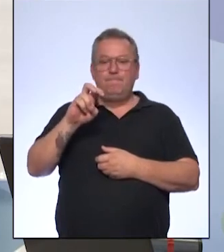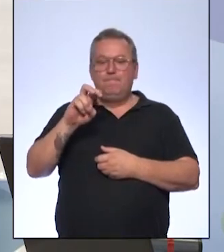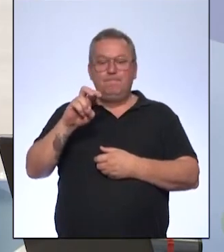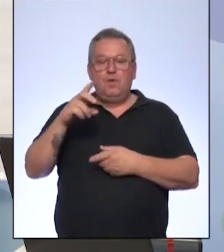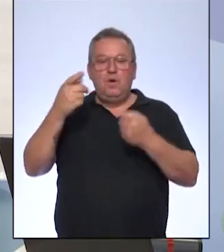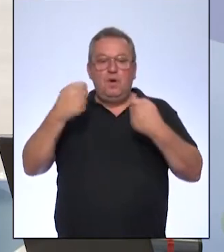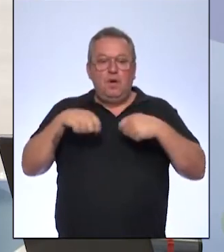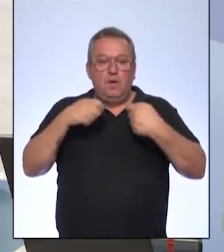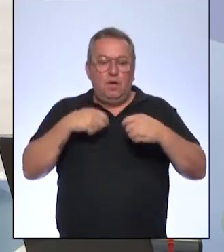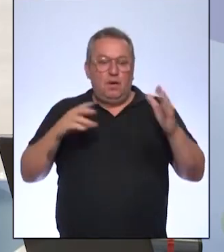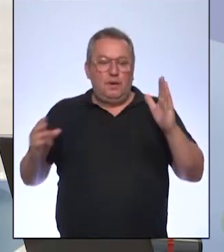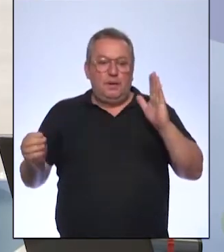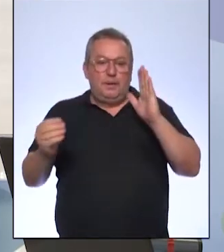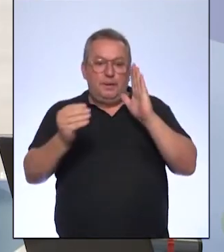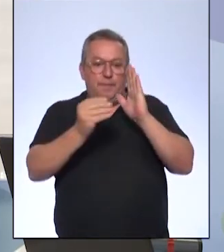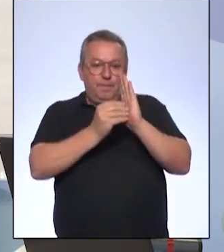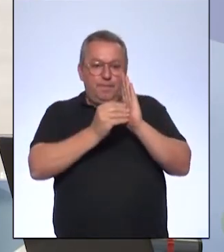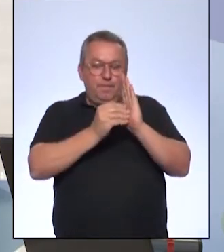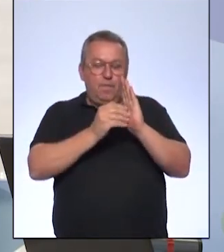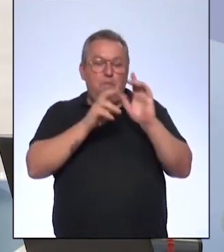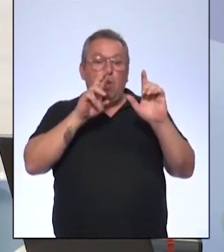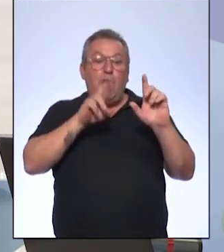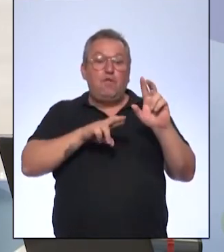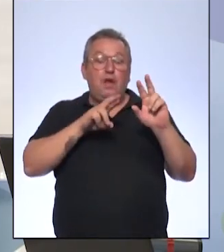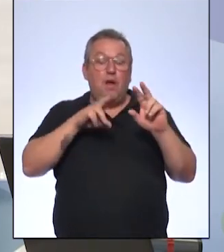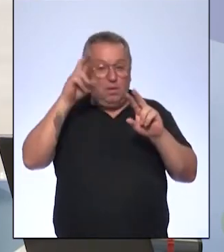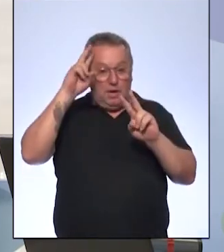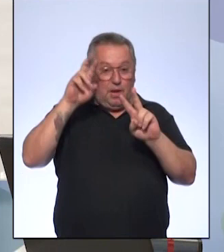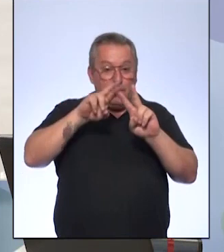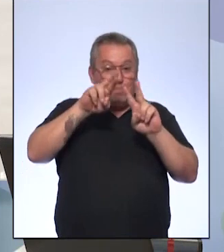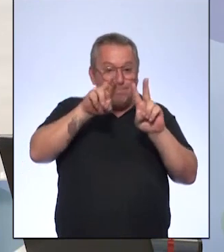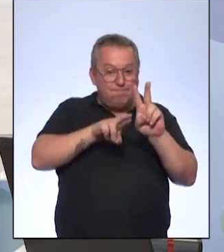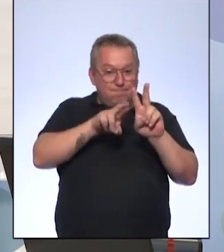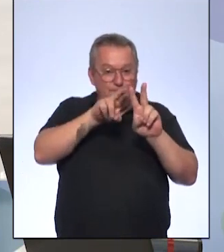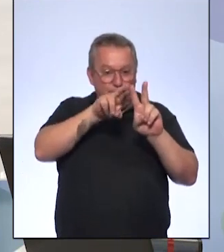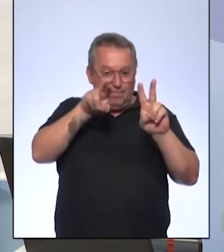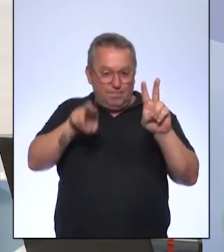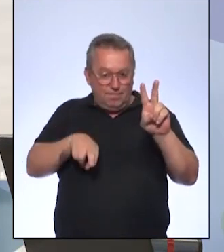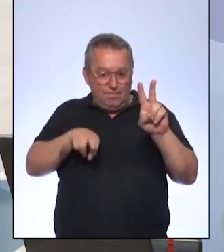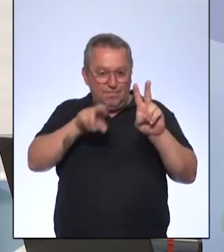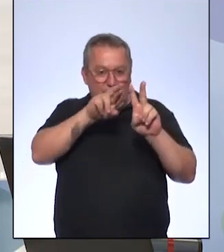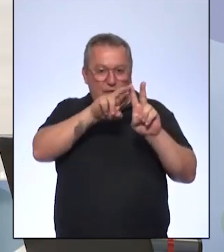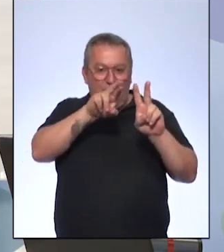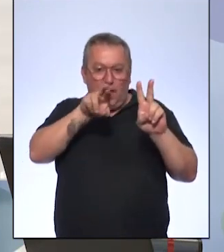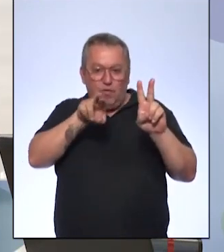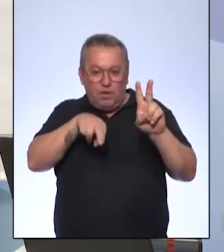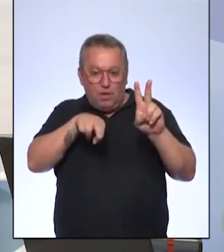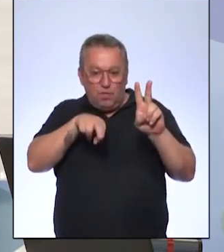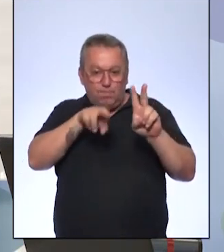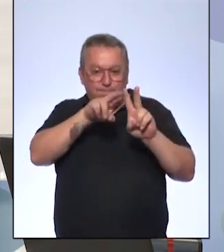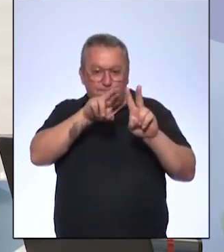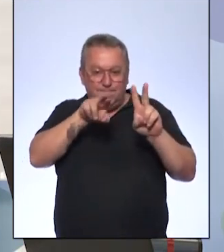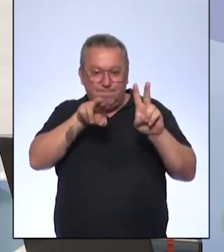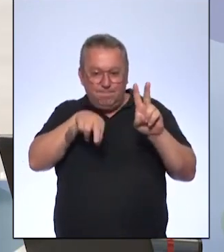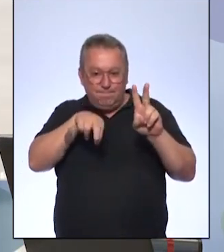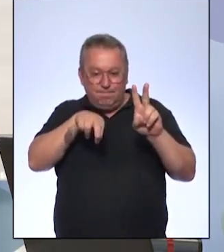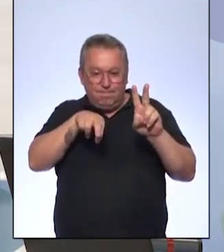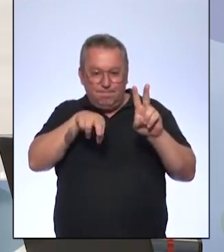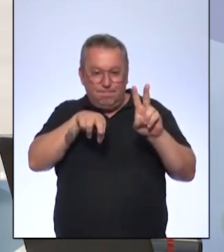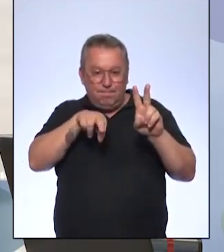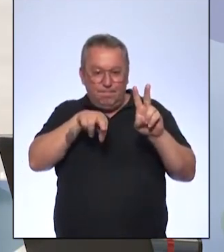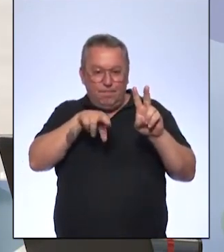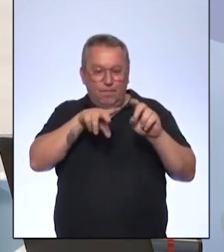Eu tenho que colocar o meu radical. Por quê? Eu não fiz o cálculo da raiz quarta de